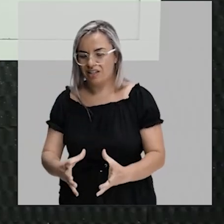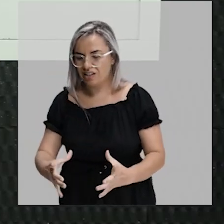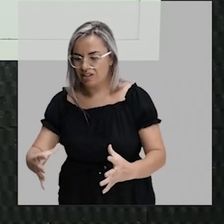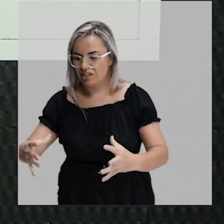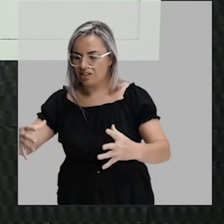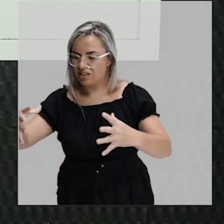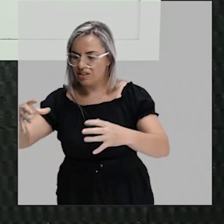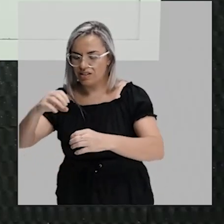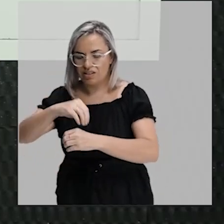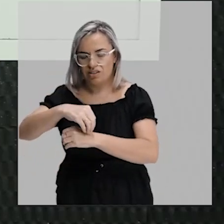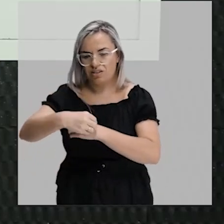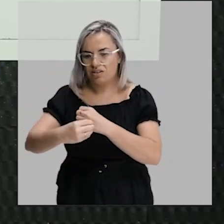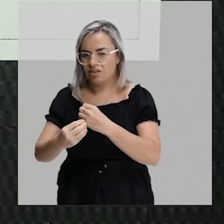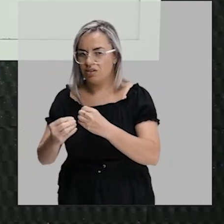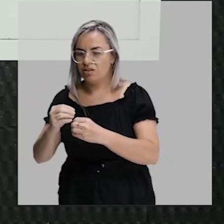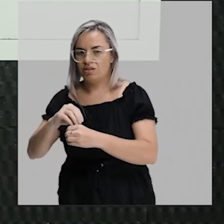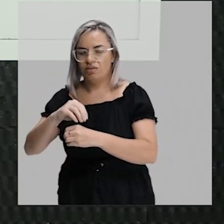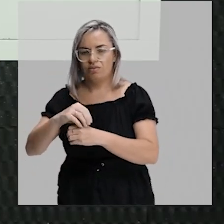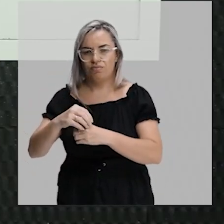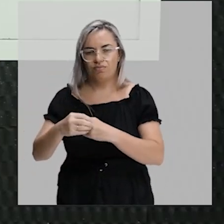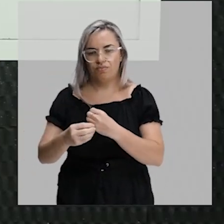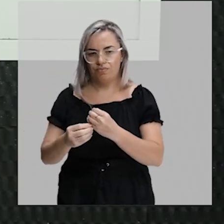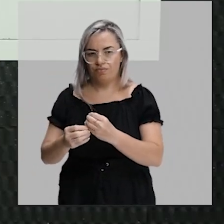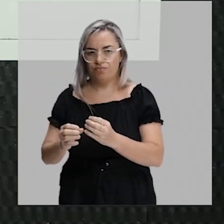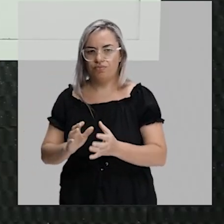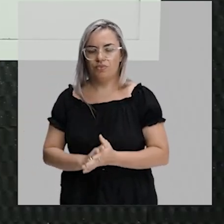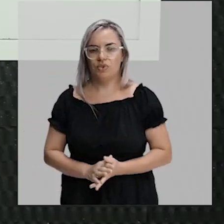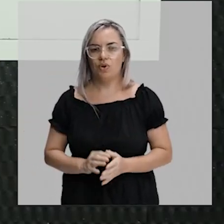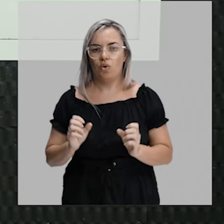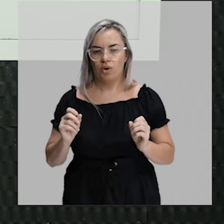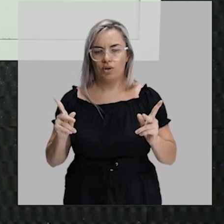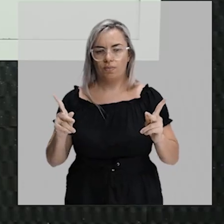suas moléculas e a constante universal.